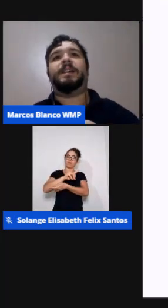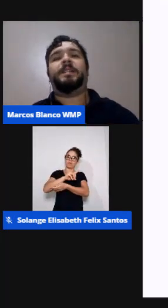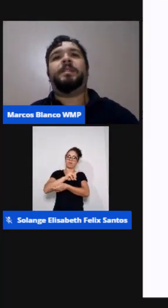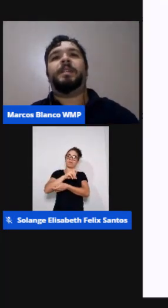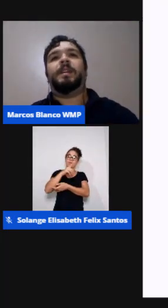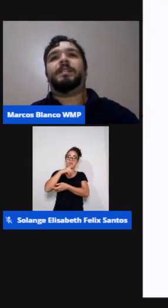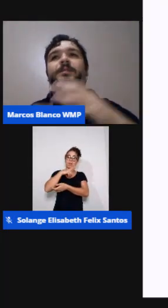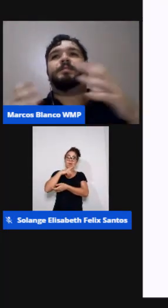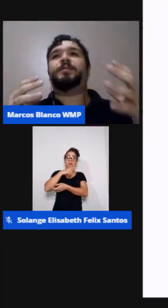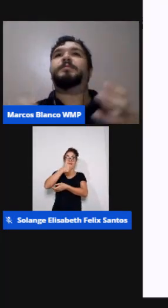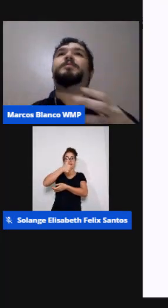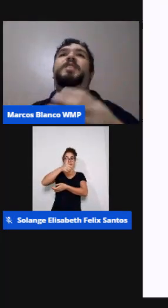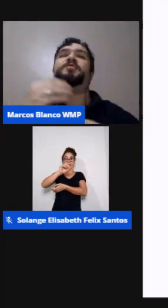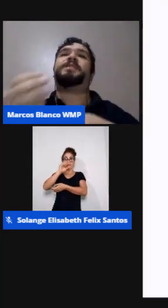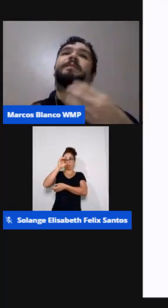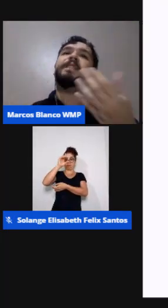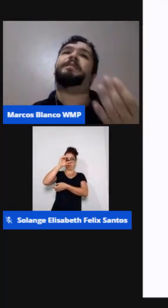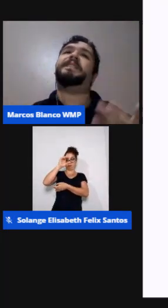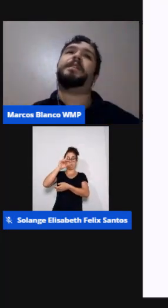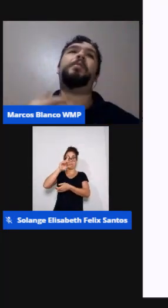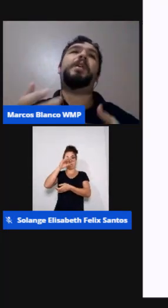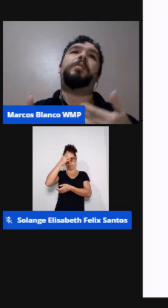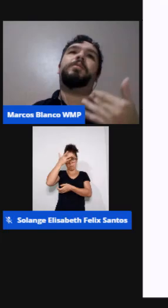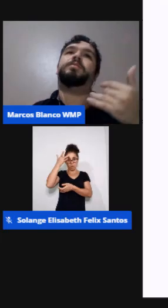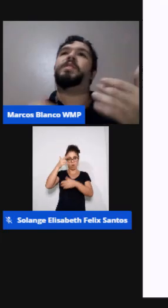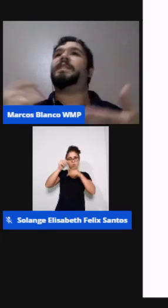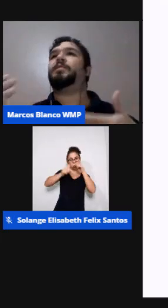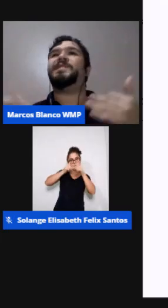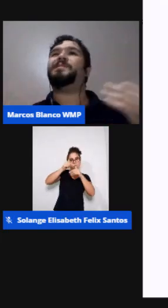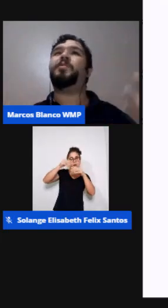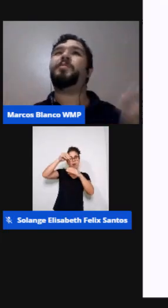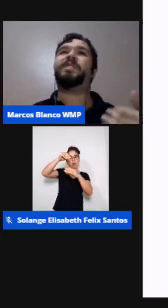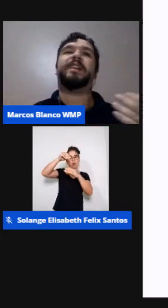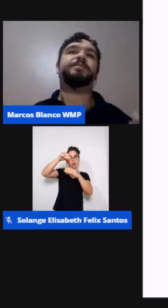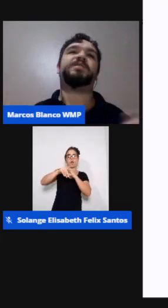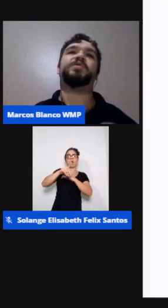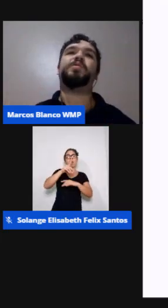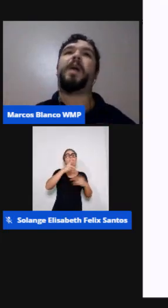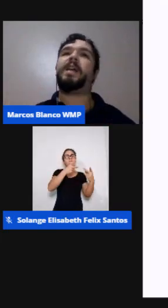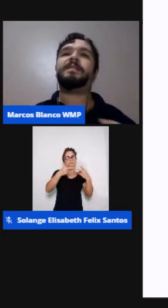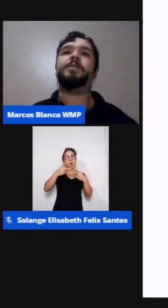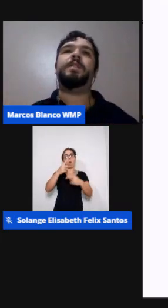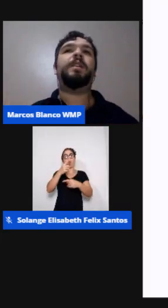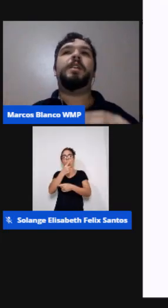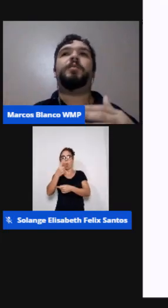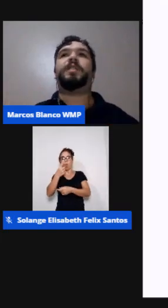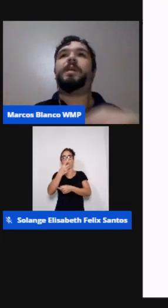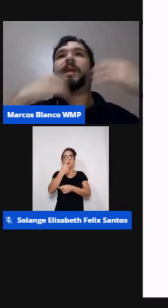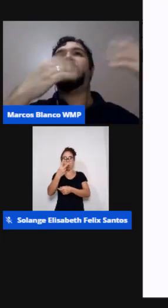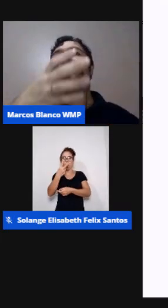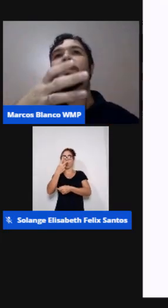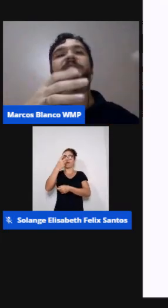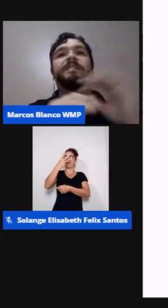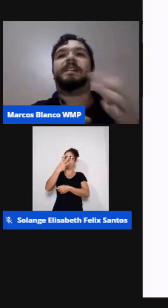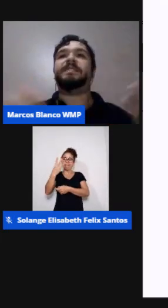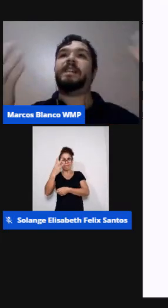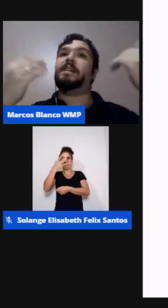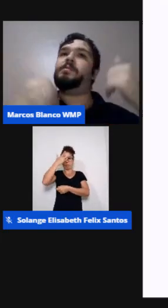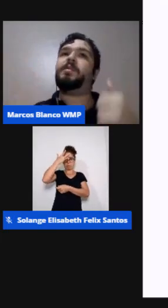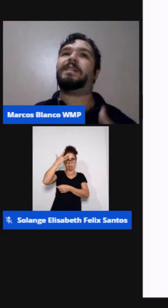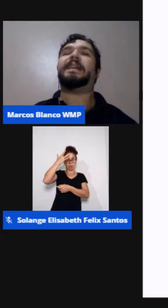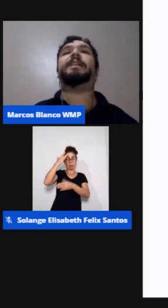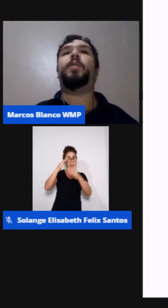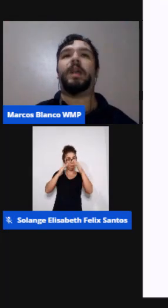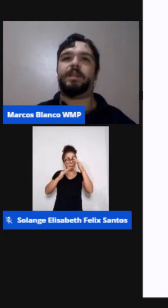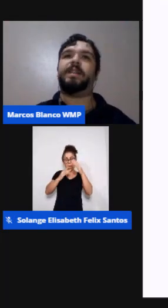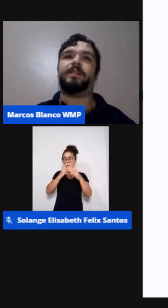pessoas trabalhando lá dentro, então o que a gente consegue fazer é a visita 1 a 1, 2 a 2, grupo de 3 pessoas no máximo, porque para entrar mais que